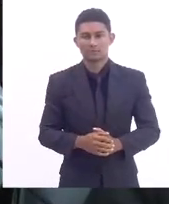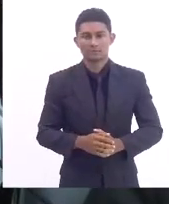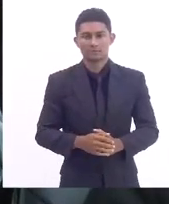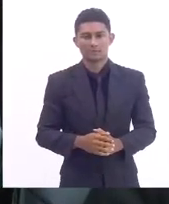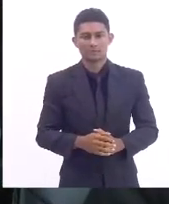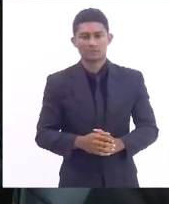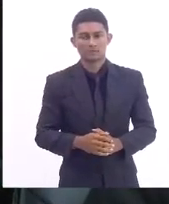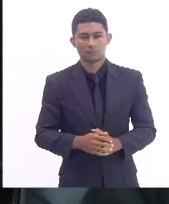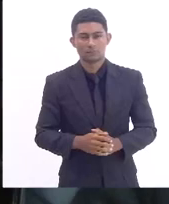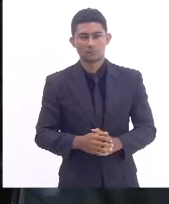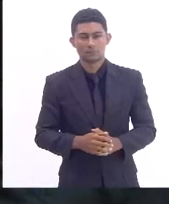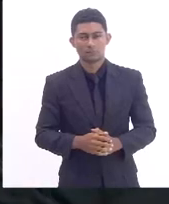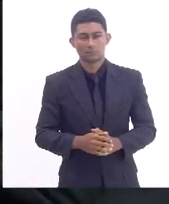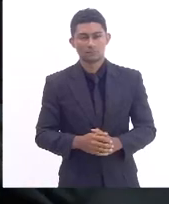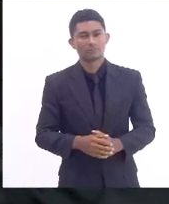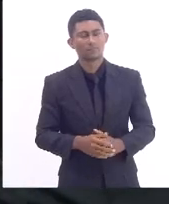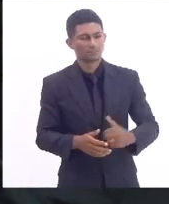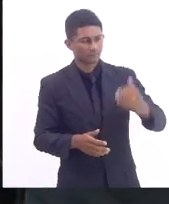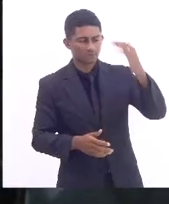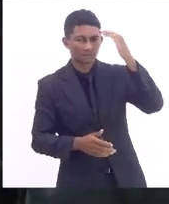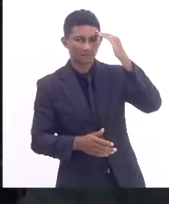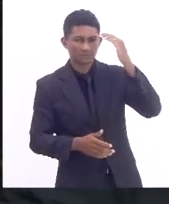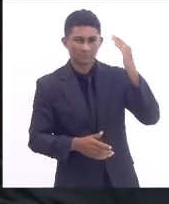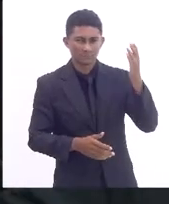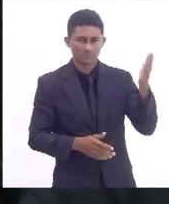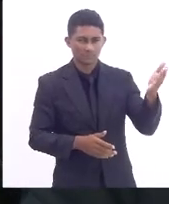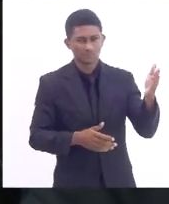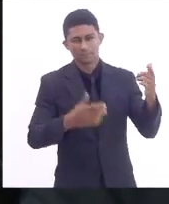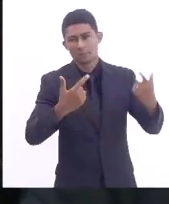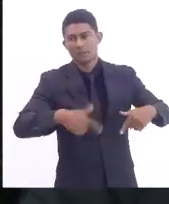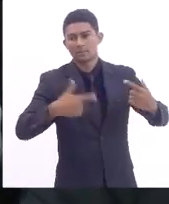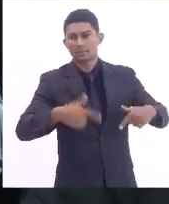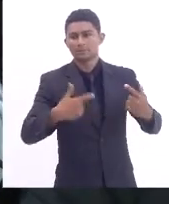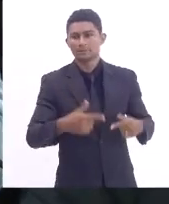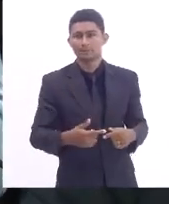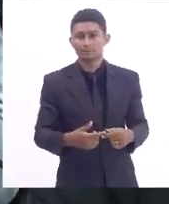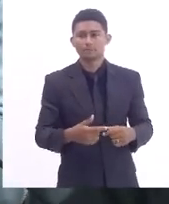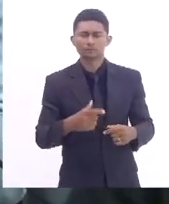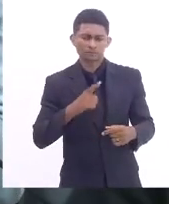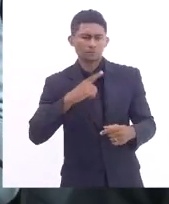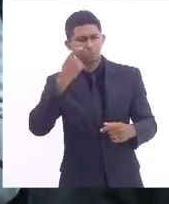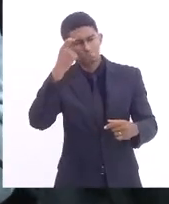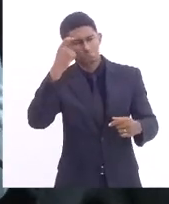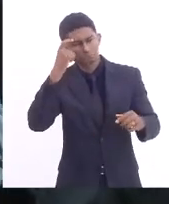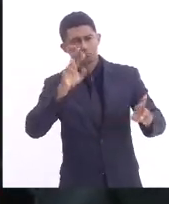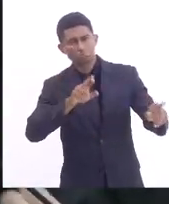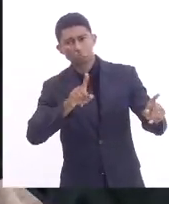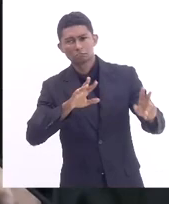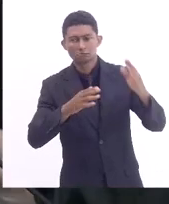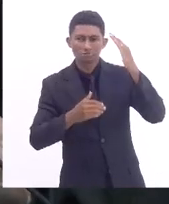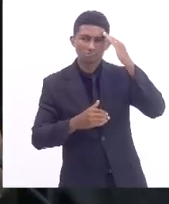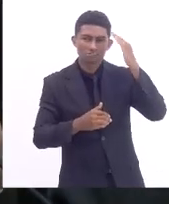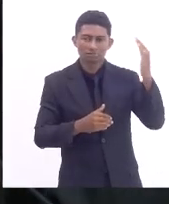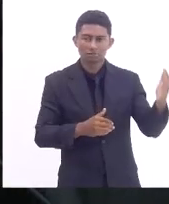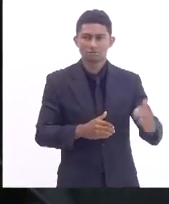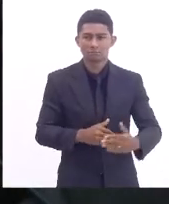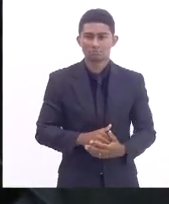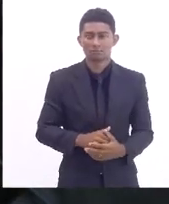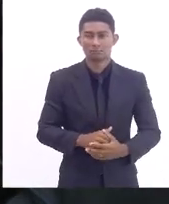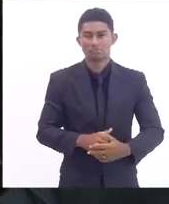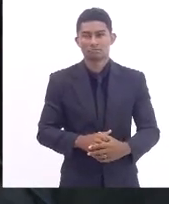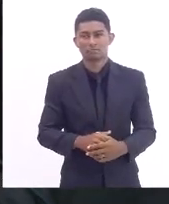meio minuto então tendo Obrigado pelo trabalho a gente tem algumas divergências mas obrigado pelo trabalho